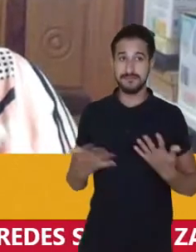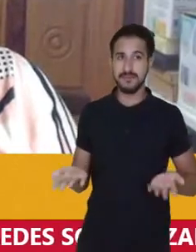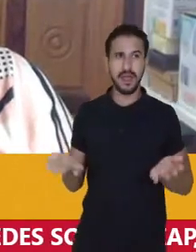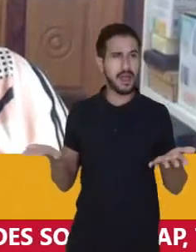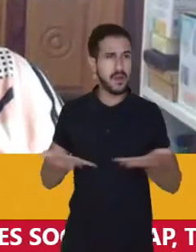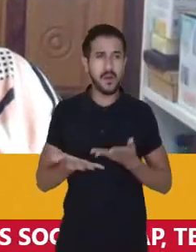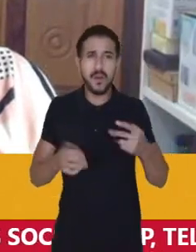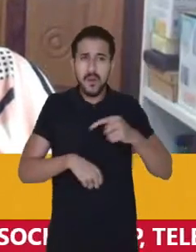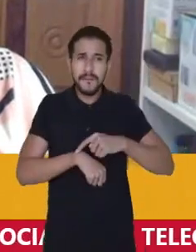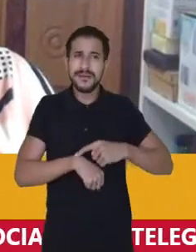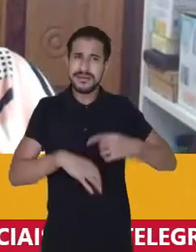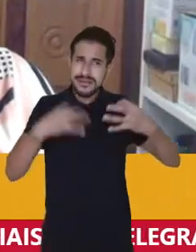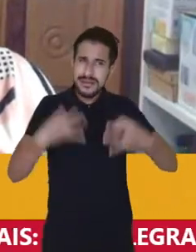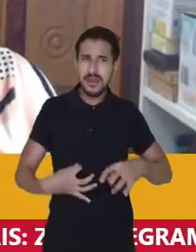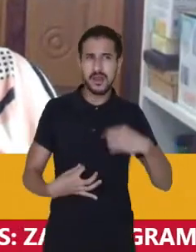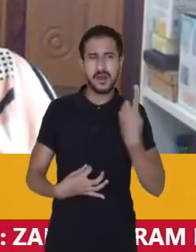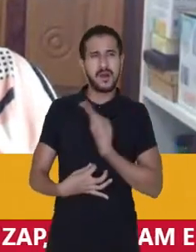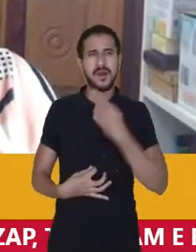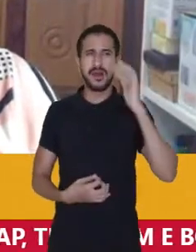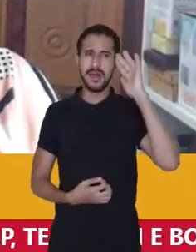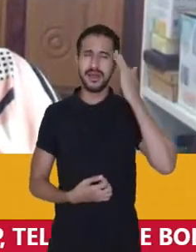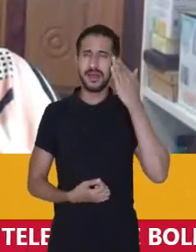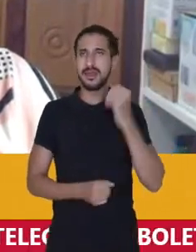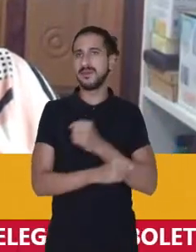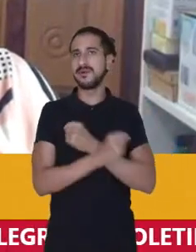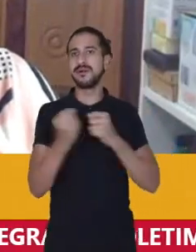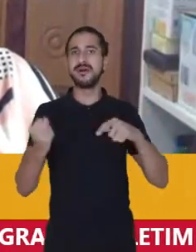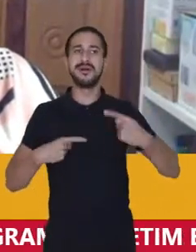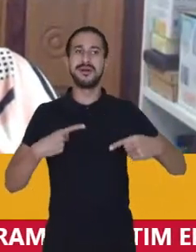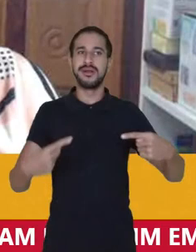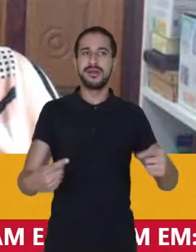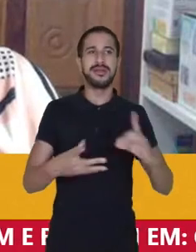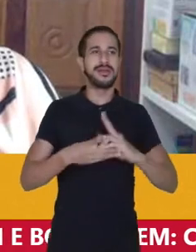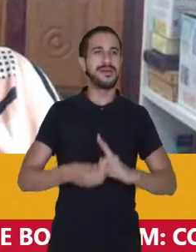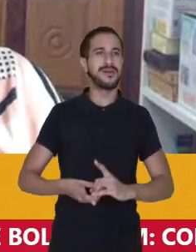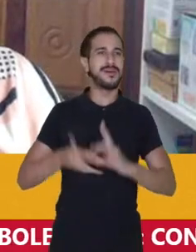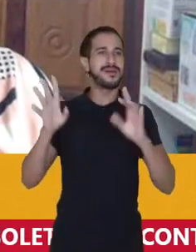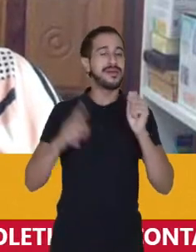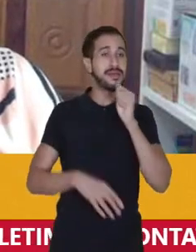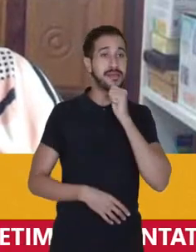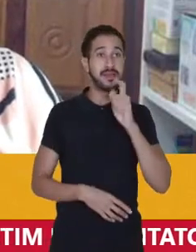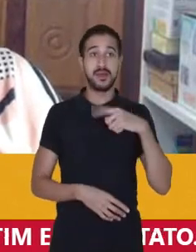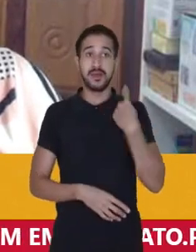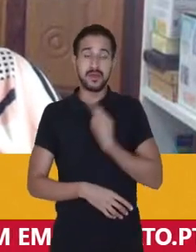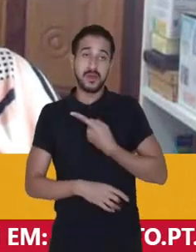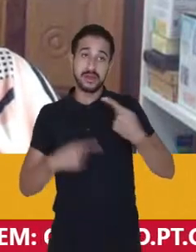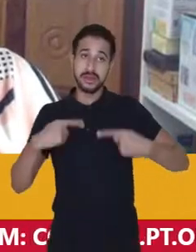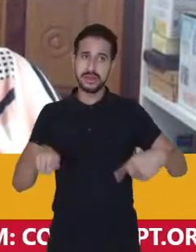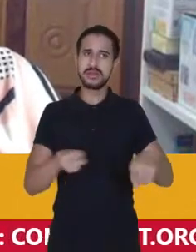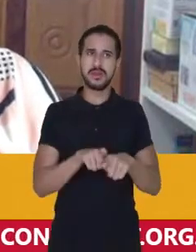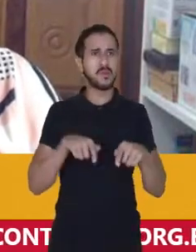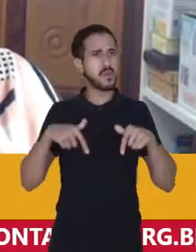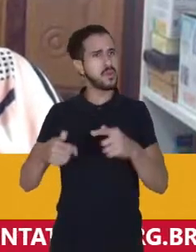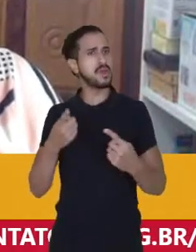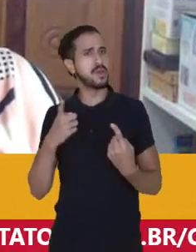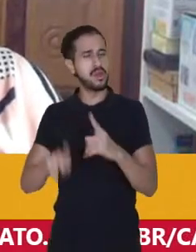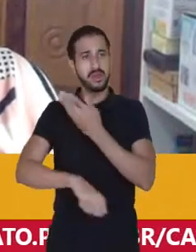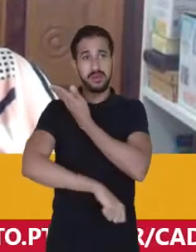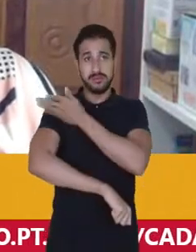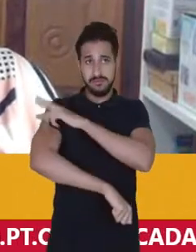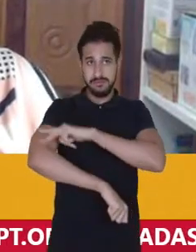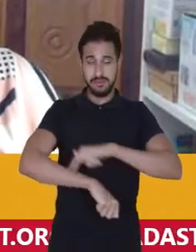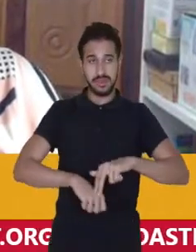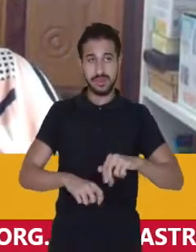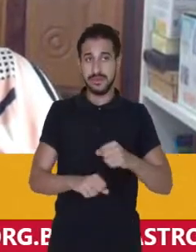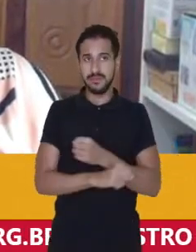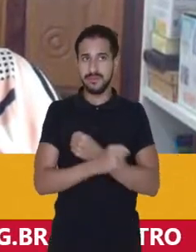da hora da gente entender que não dá para discutir democracia sem a gente discutir também combate ao racismo, que